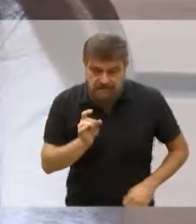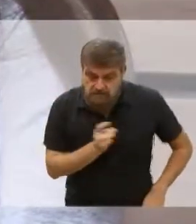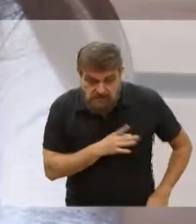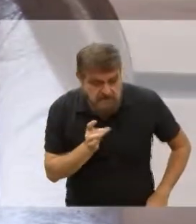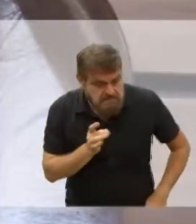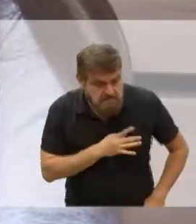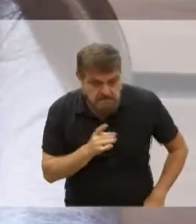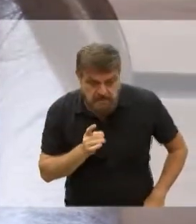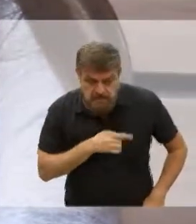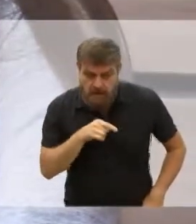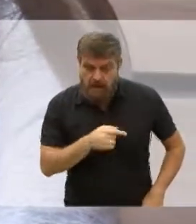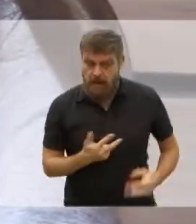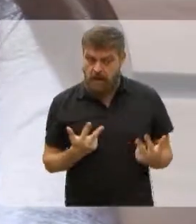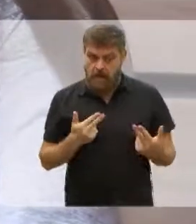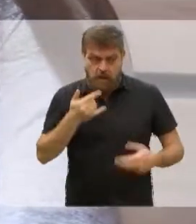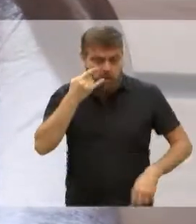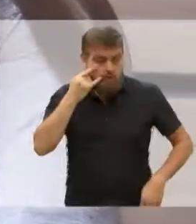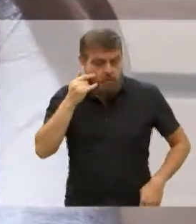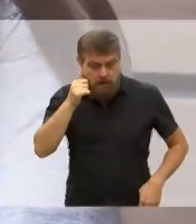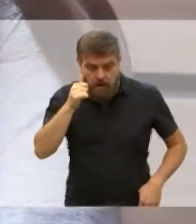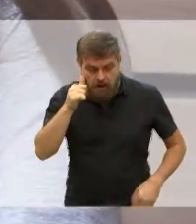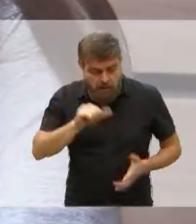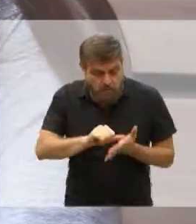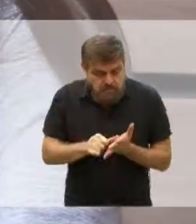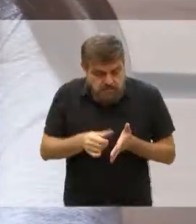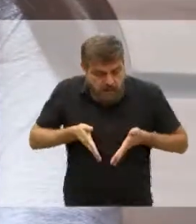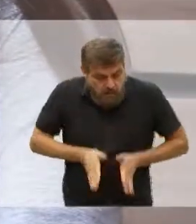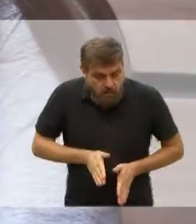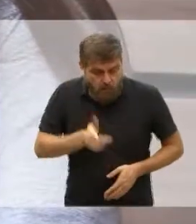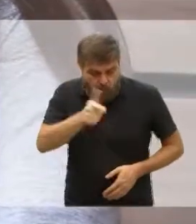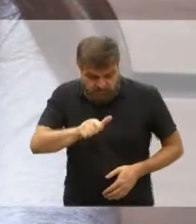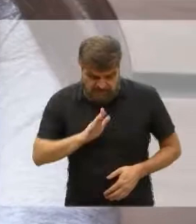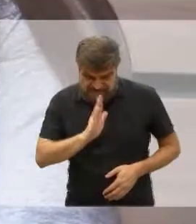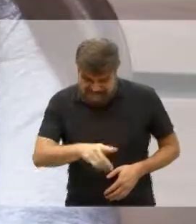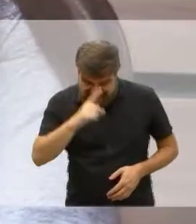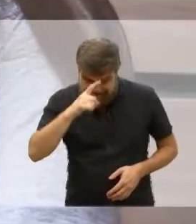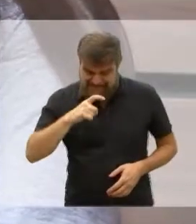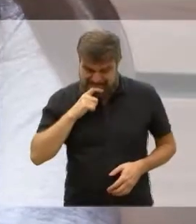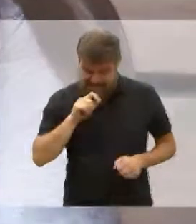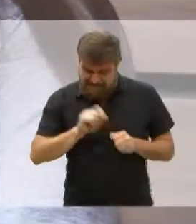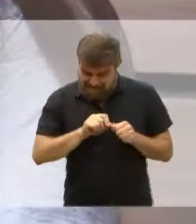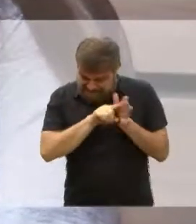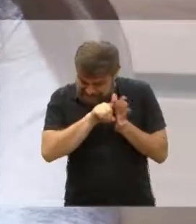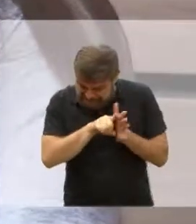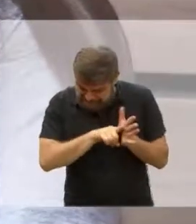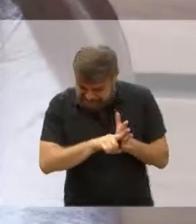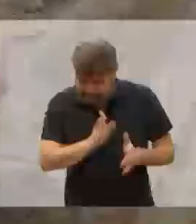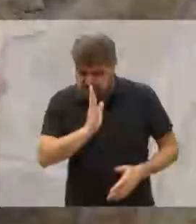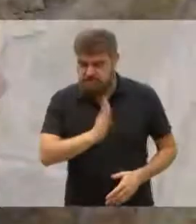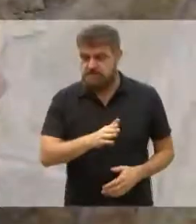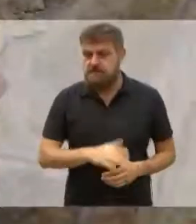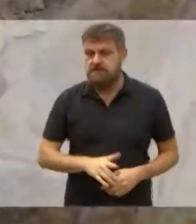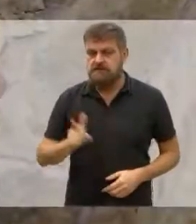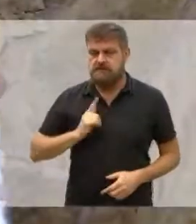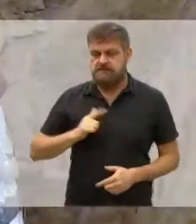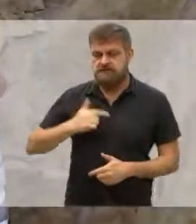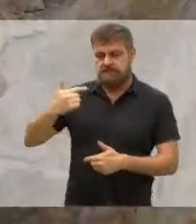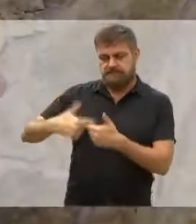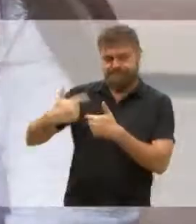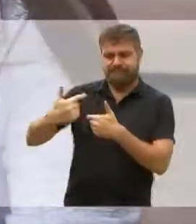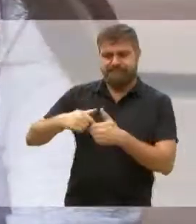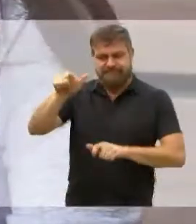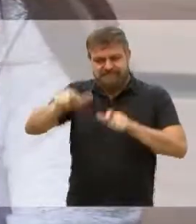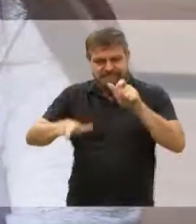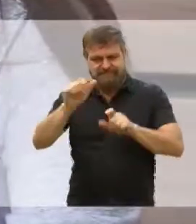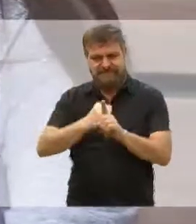aí você não tá com medo? Ai, será que não vai ser Down de novo? Você tá tranquila? Você já fez o exame da translucência? Então, assim,